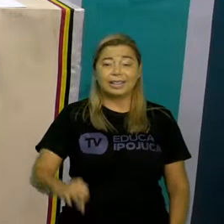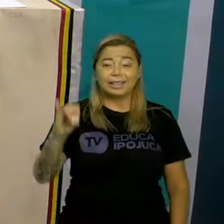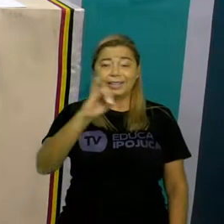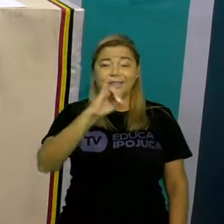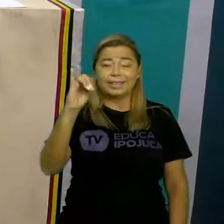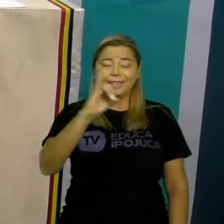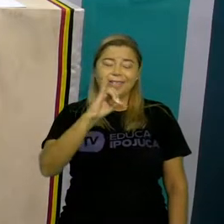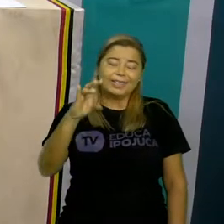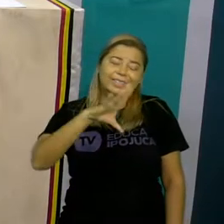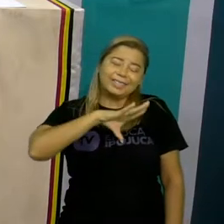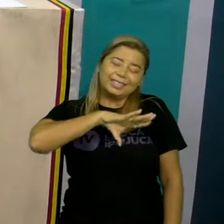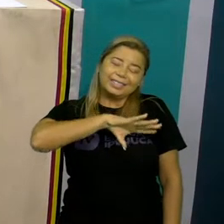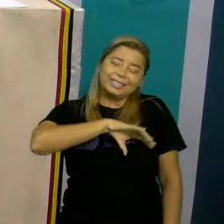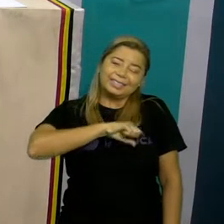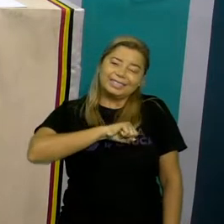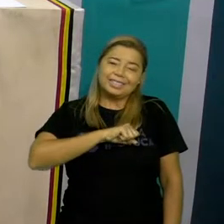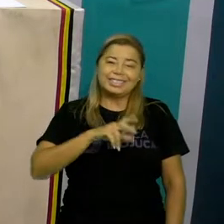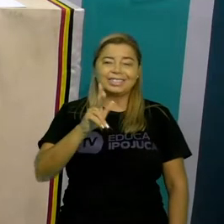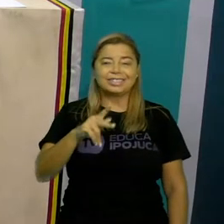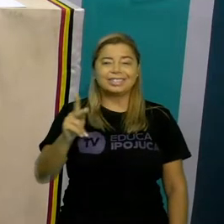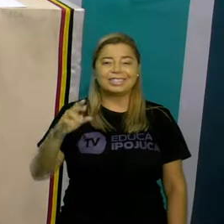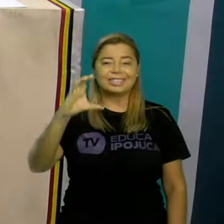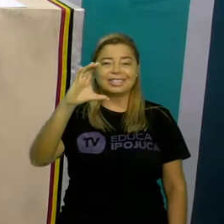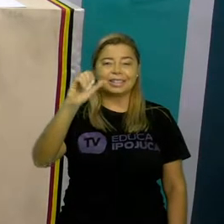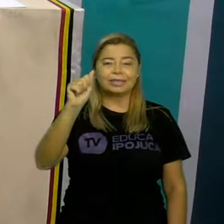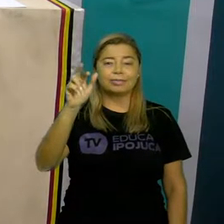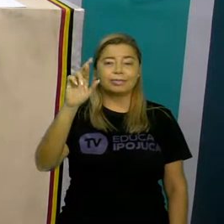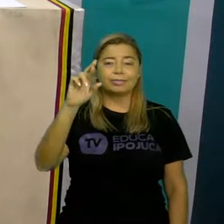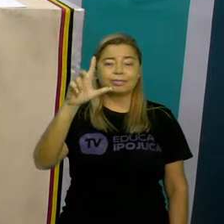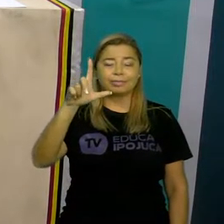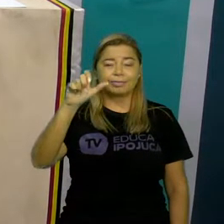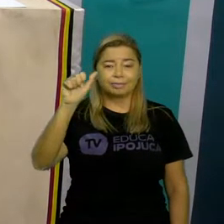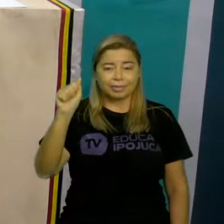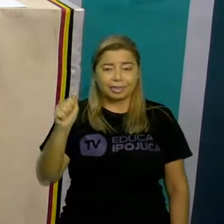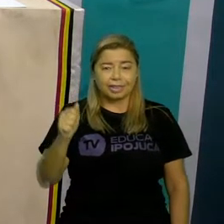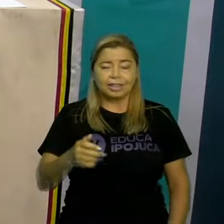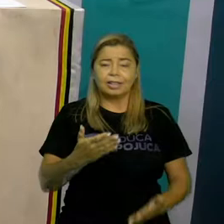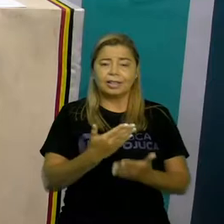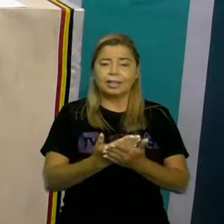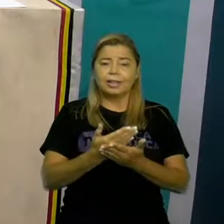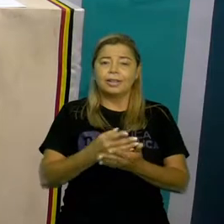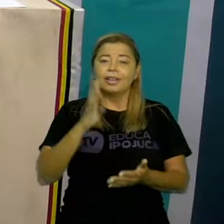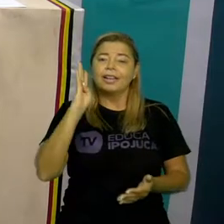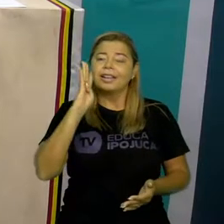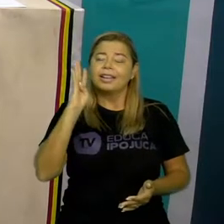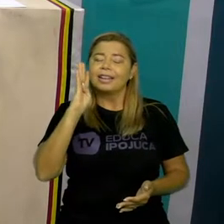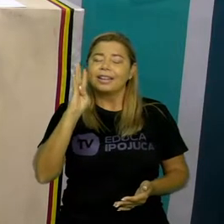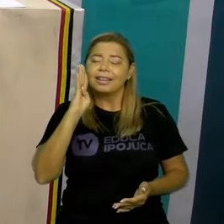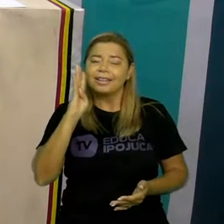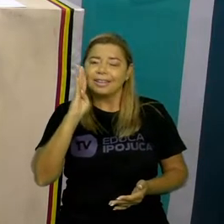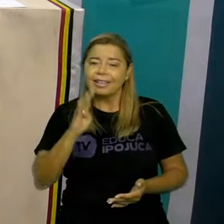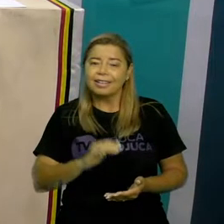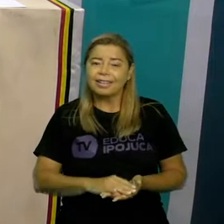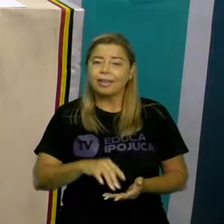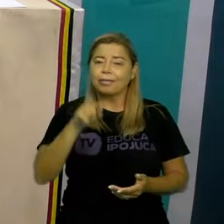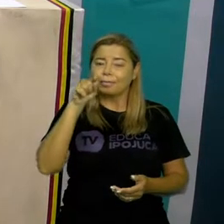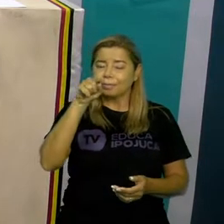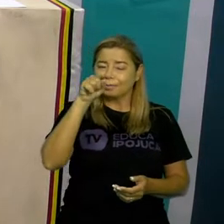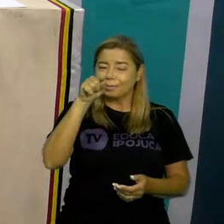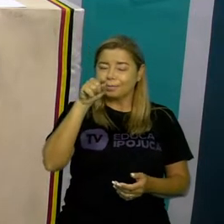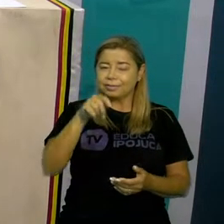Olá, meus amores! Olha, a tia Carla aqui com mais uma aula bem legal e especial para